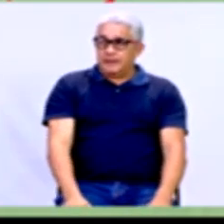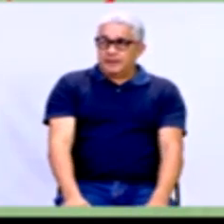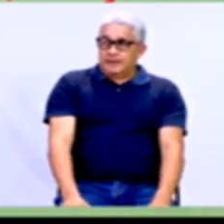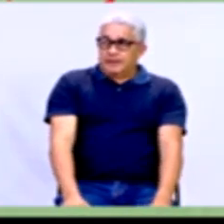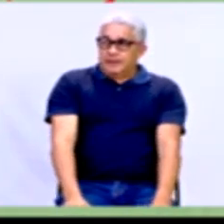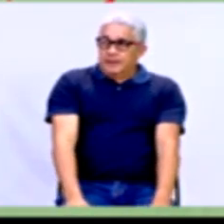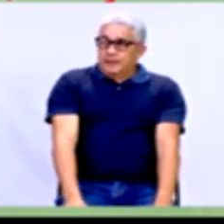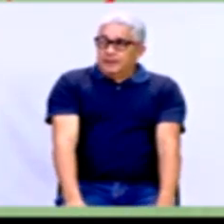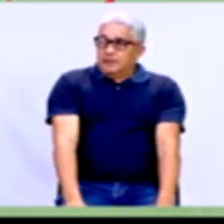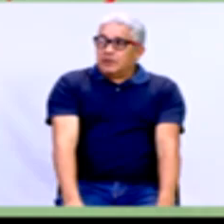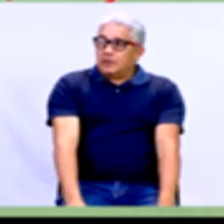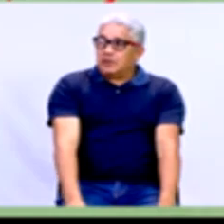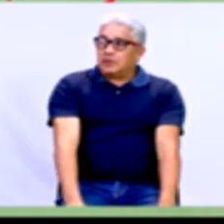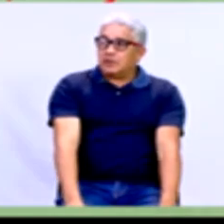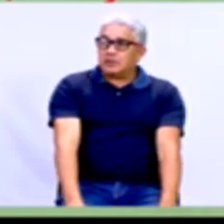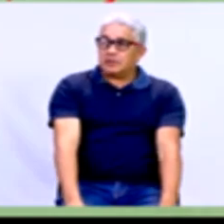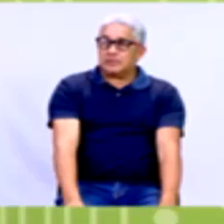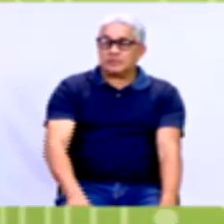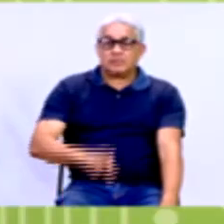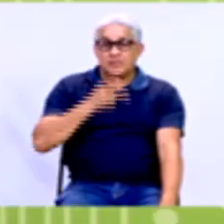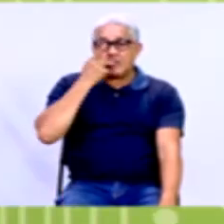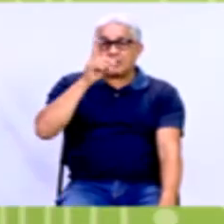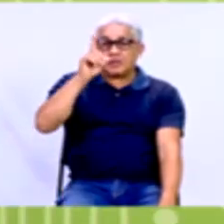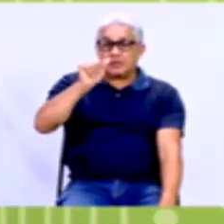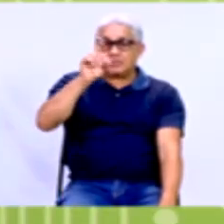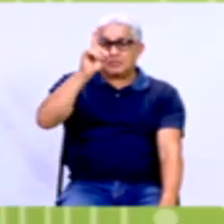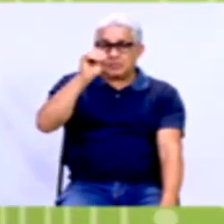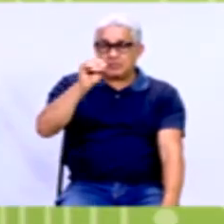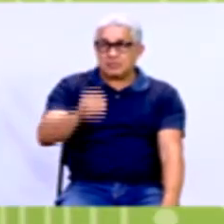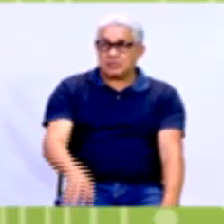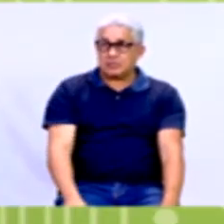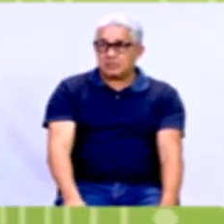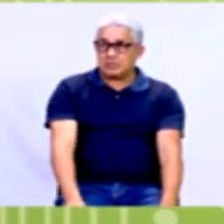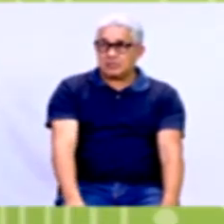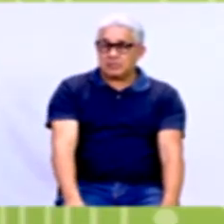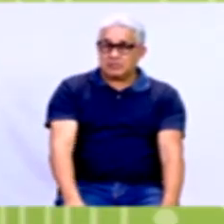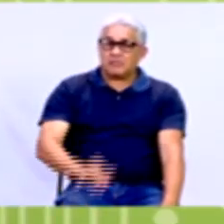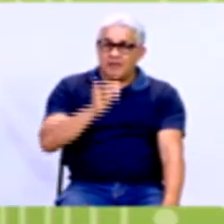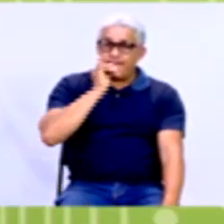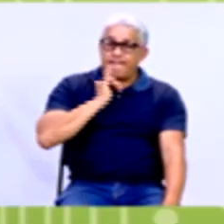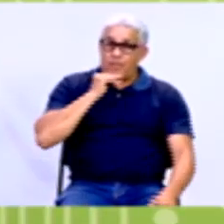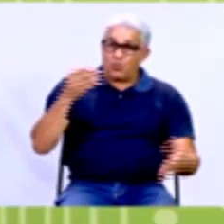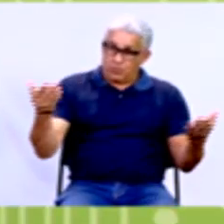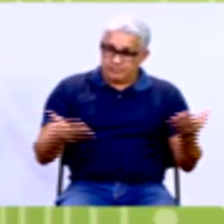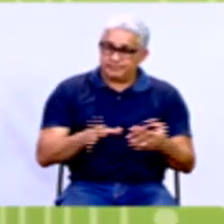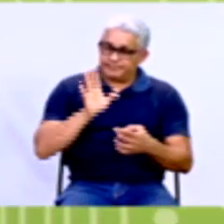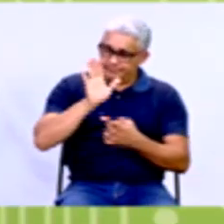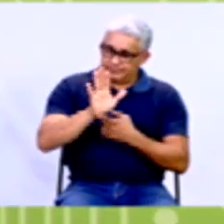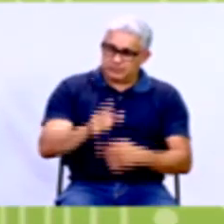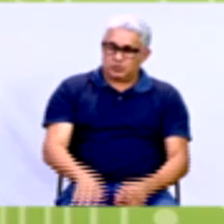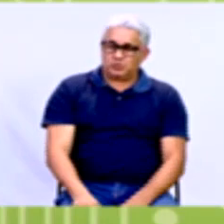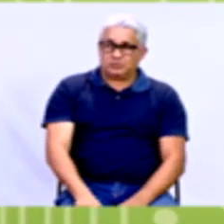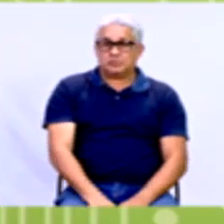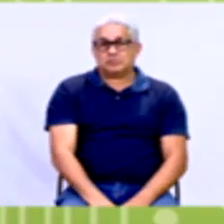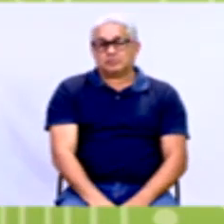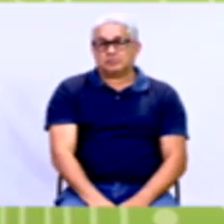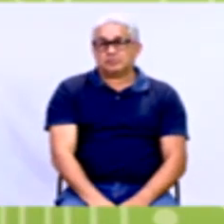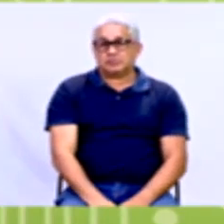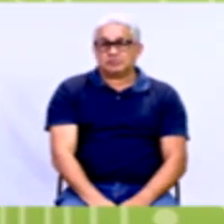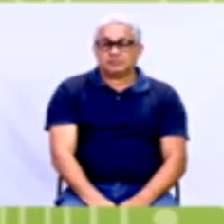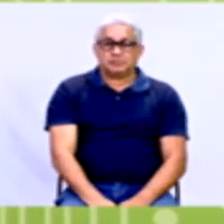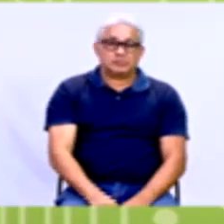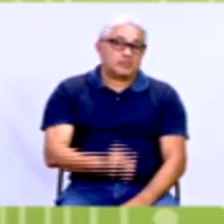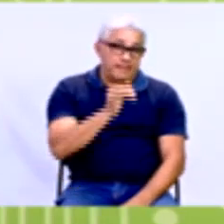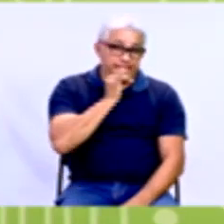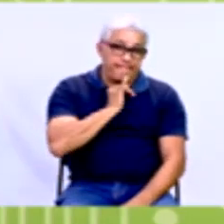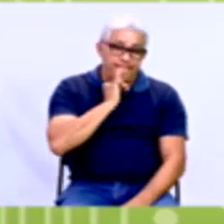Pessoal, quando a gente fala de um dado, né, eu falei que a gente ia dar bastante exemplo aqui em cima de um dado, mas consideremos como